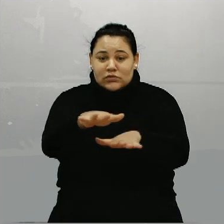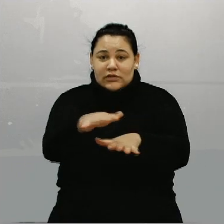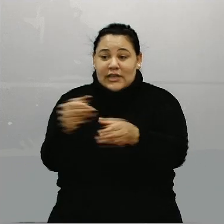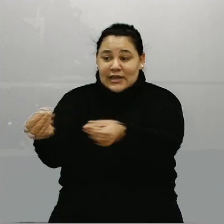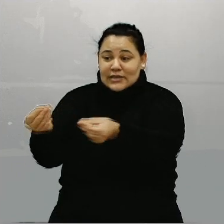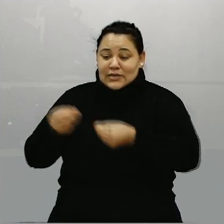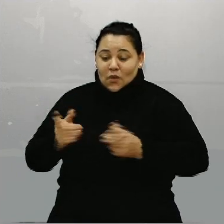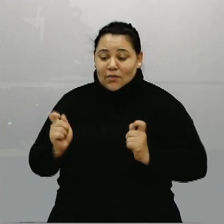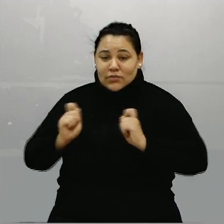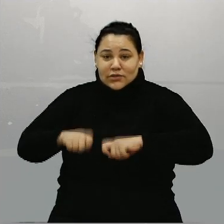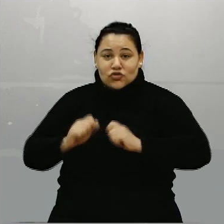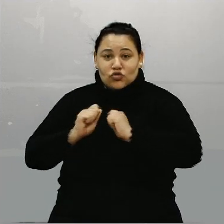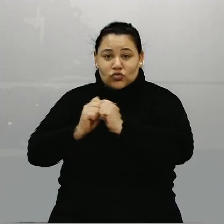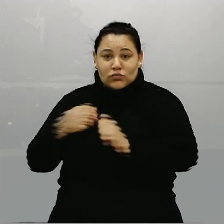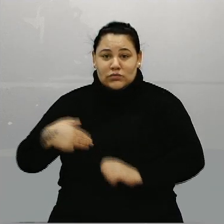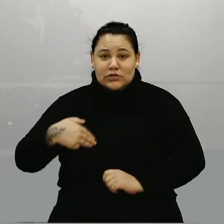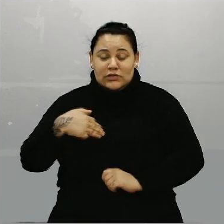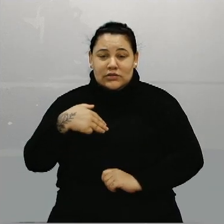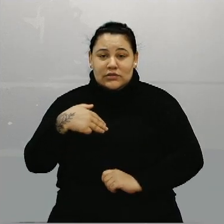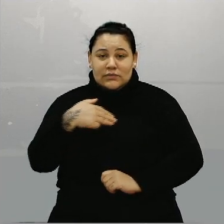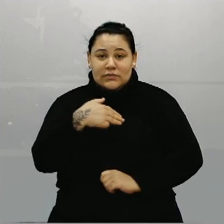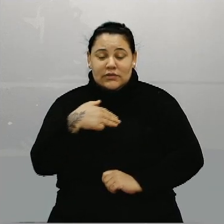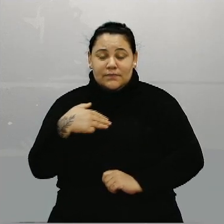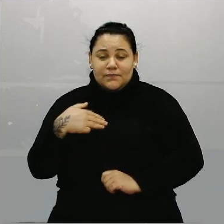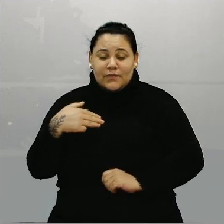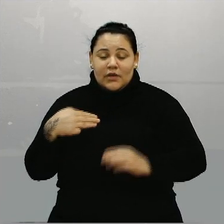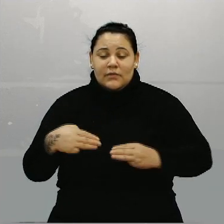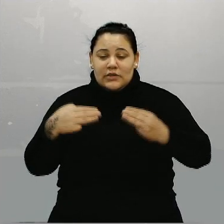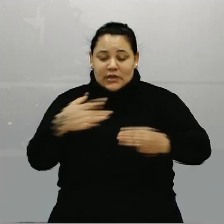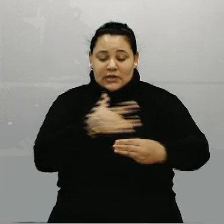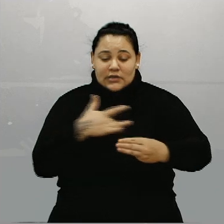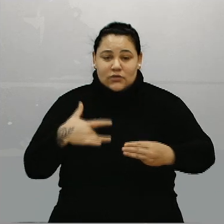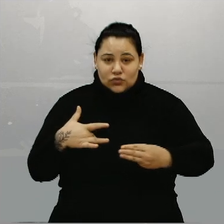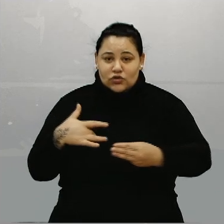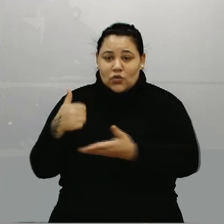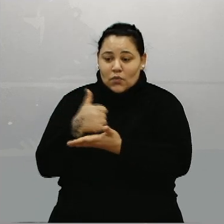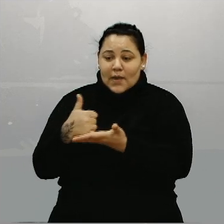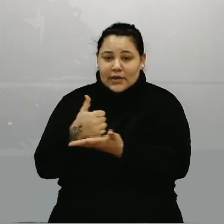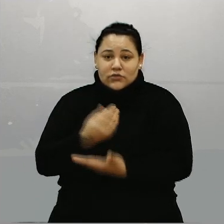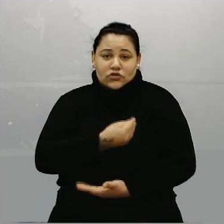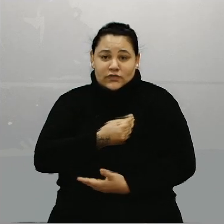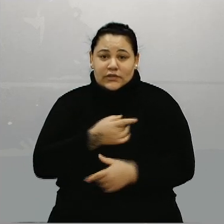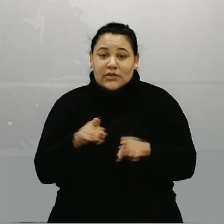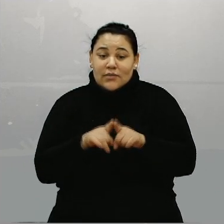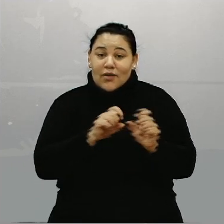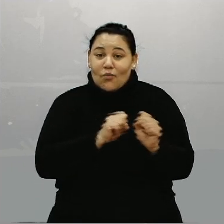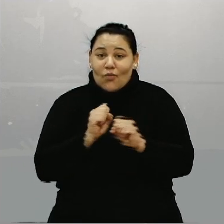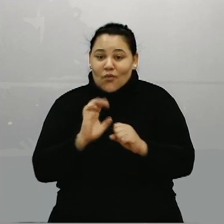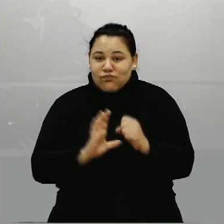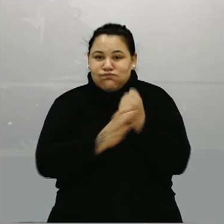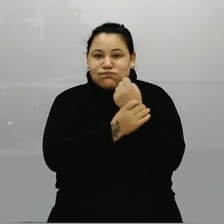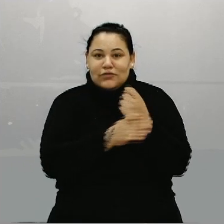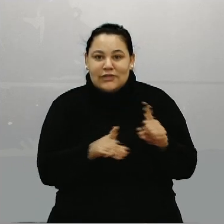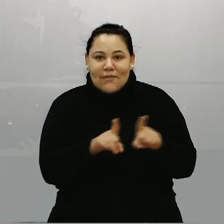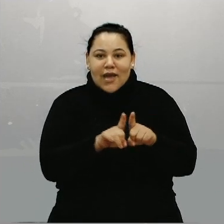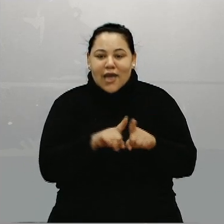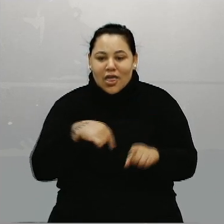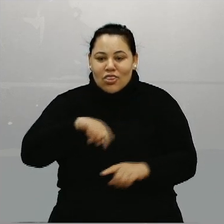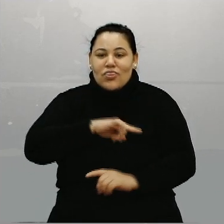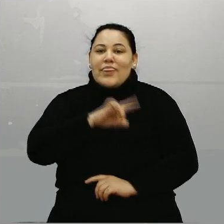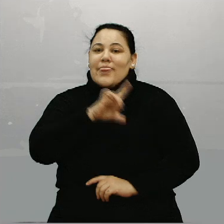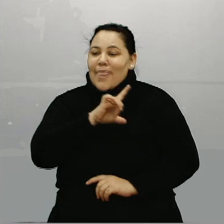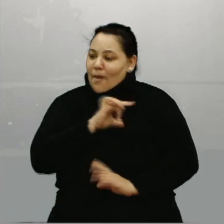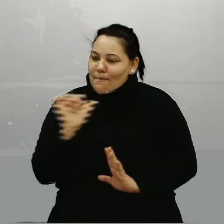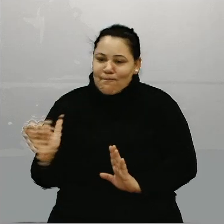ao Ministério da Saúde no suporte básico de vida. Então, aqui eu posso garantir, senhores, excelências, nós temos o melhor